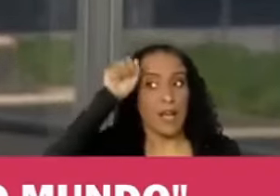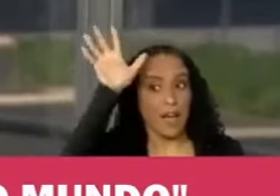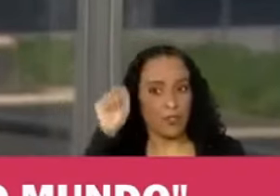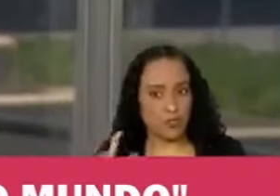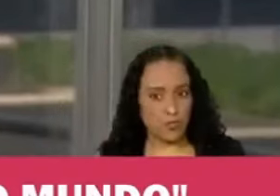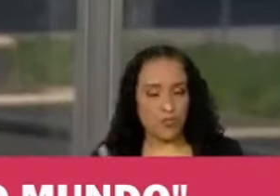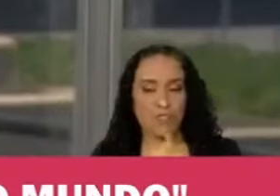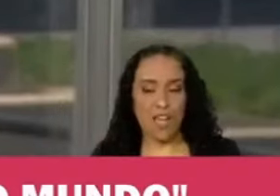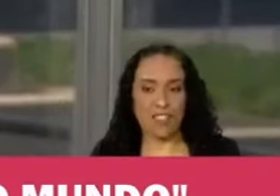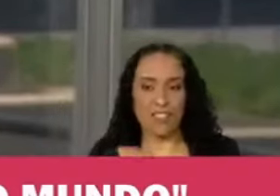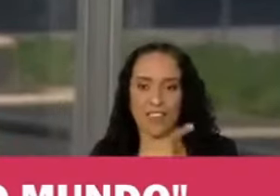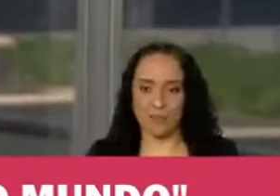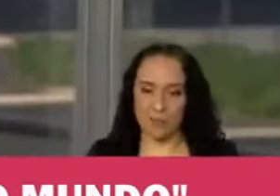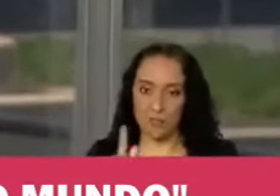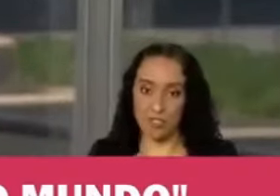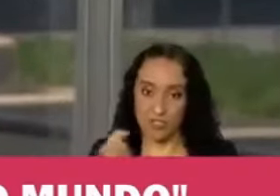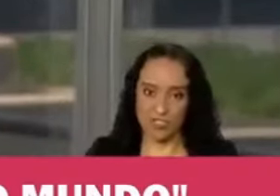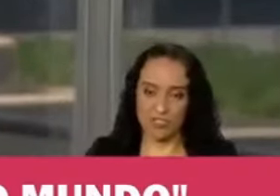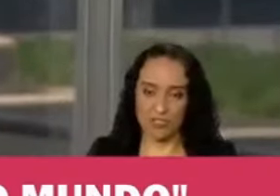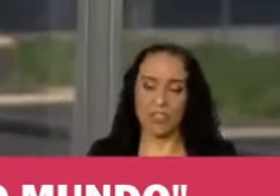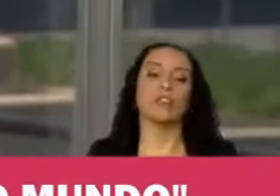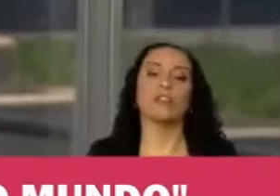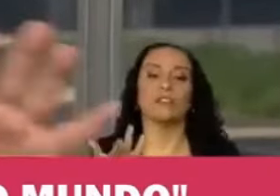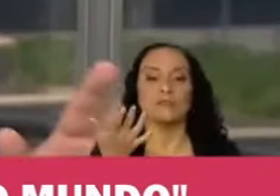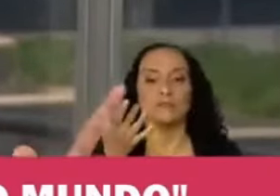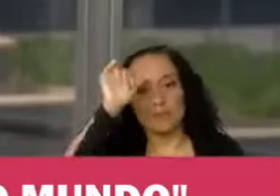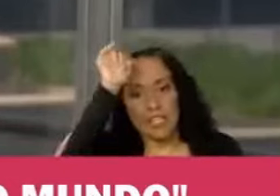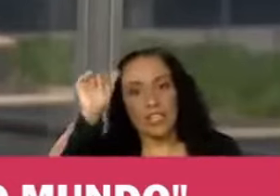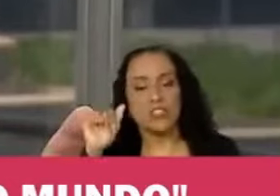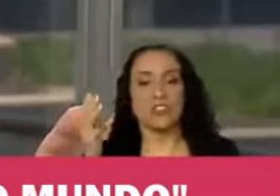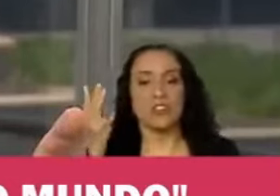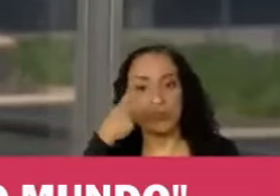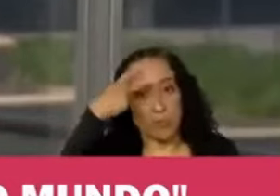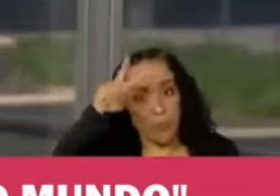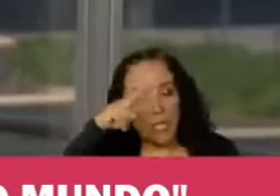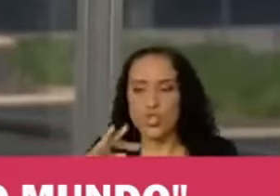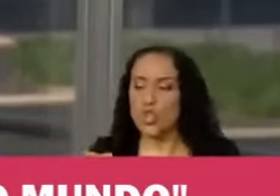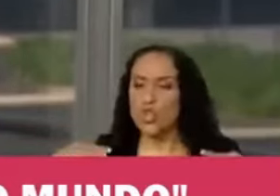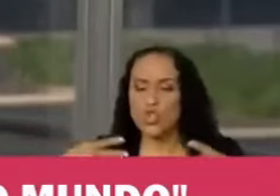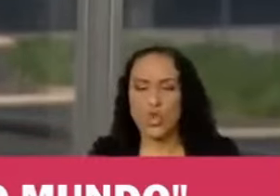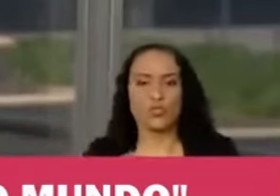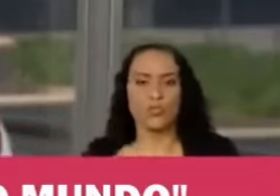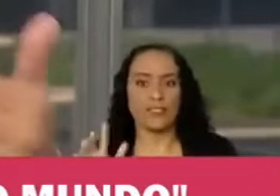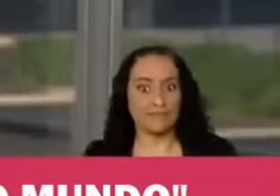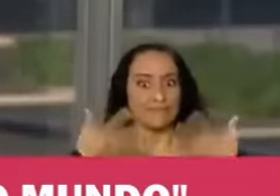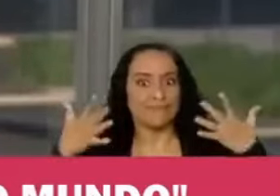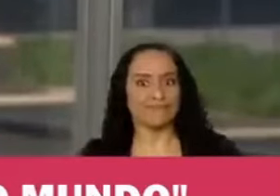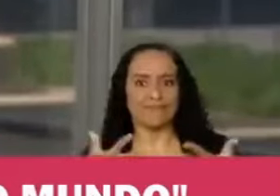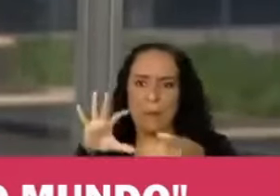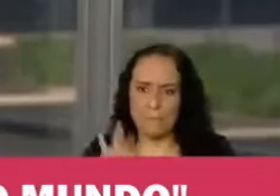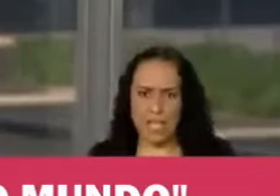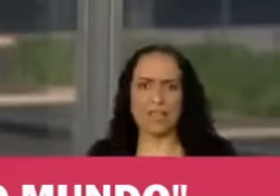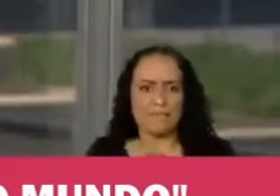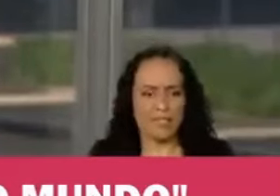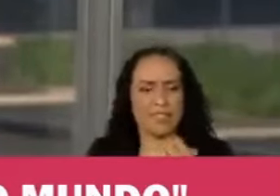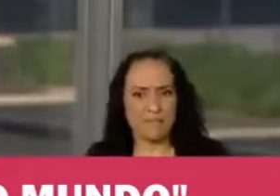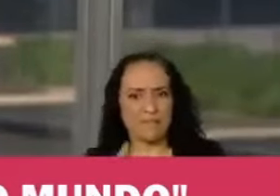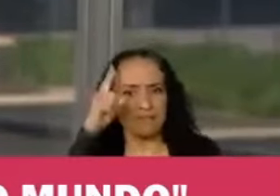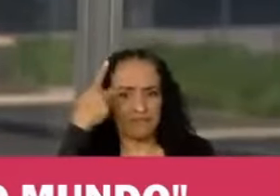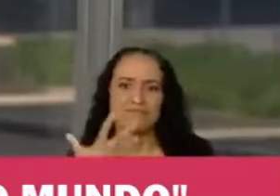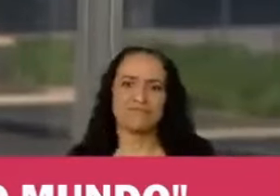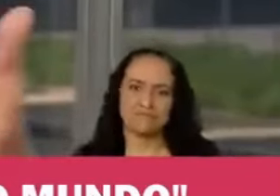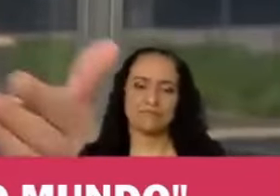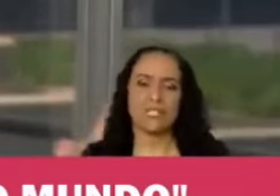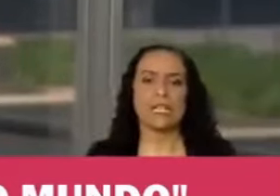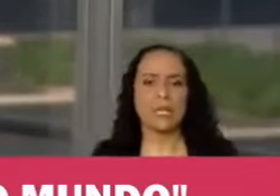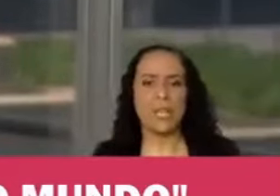que vai presidir o próximo G20, da Índia, do México, e todos eles, com grande entusiasmo, aderindo a essa iniciativa